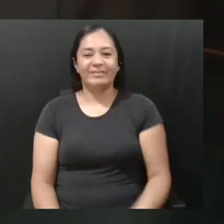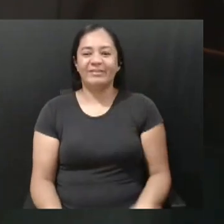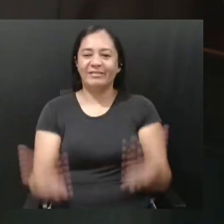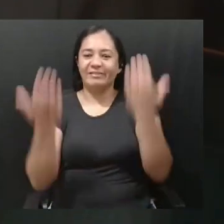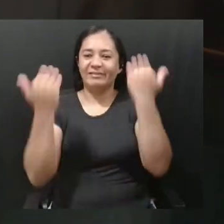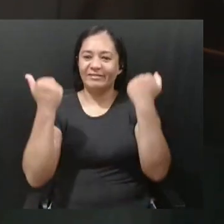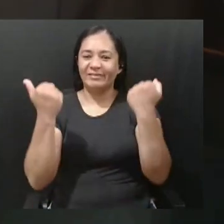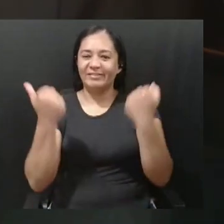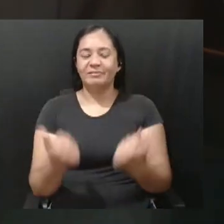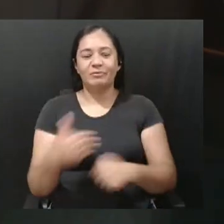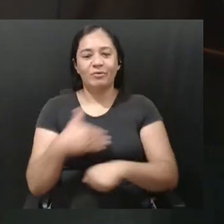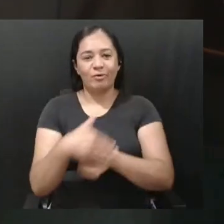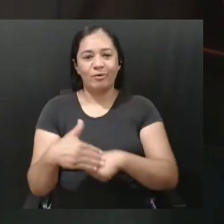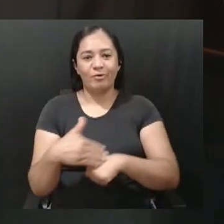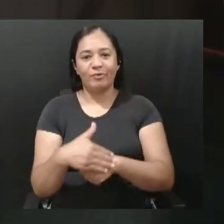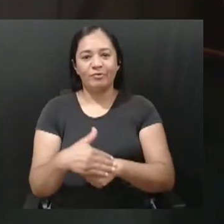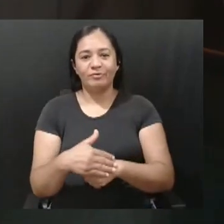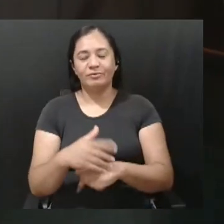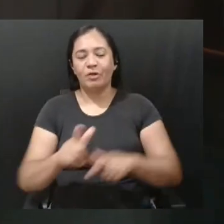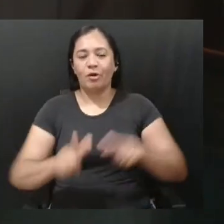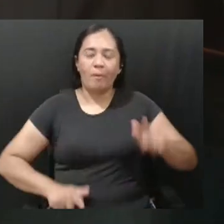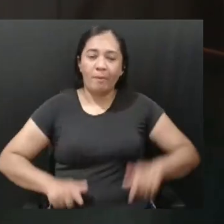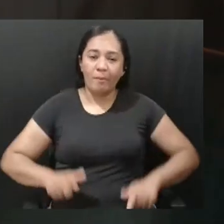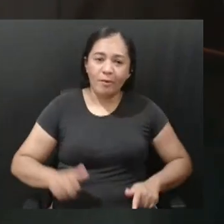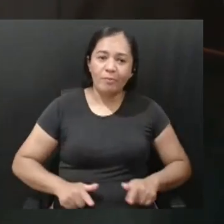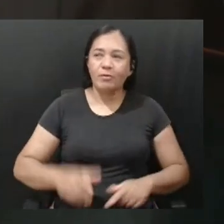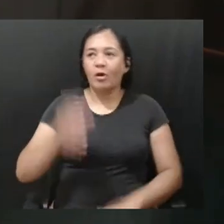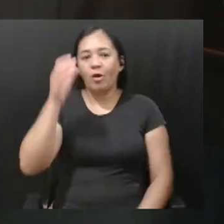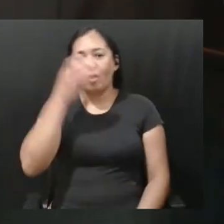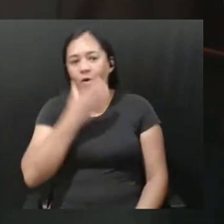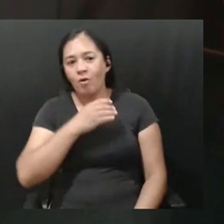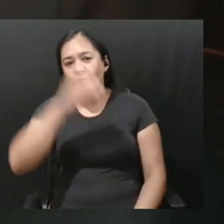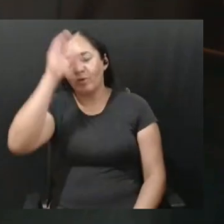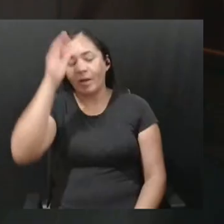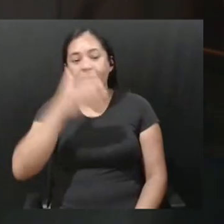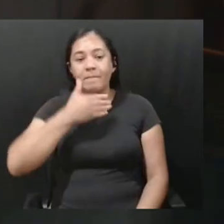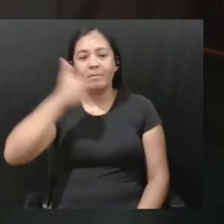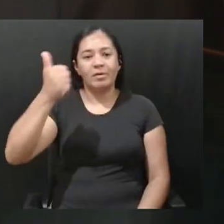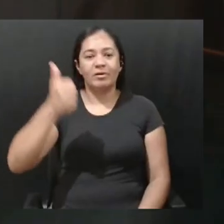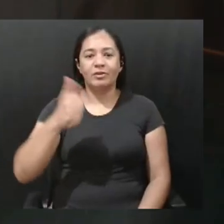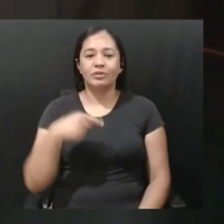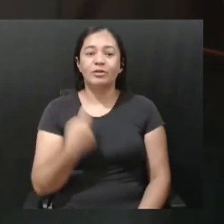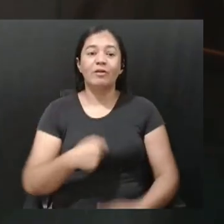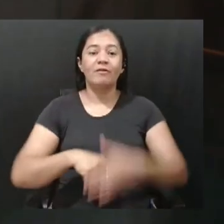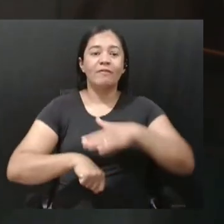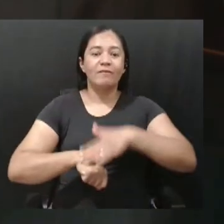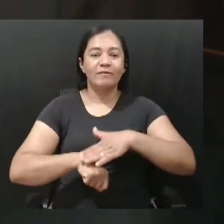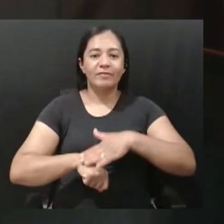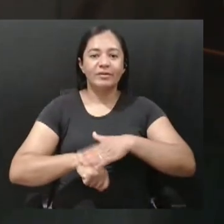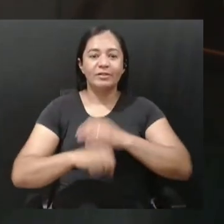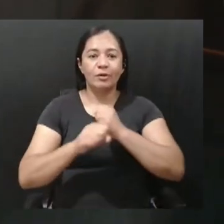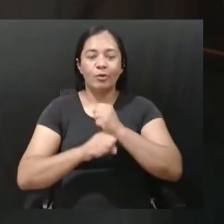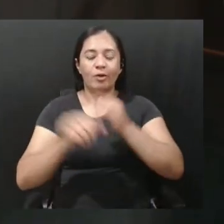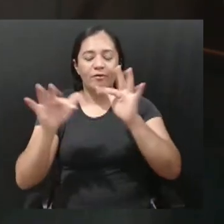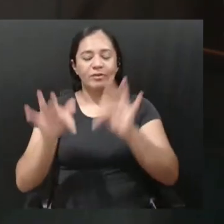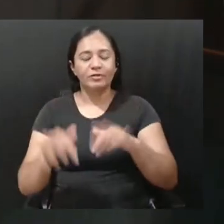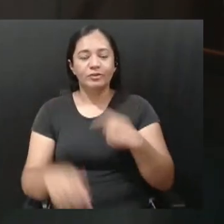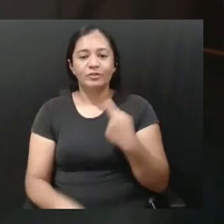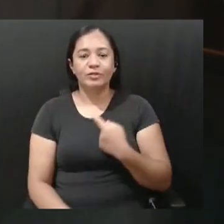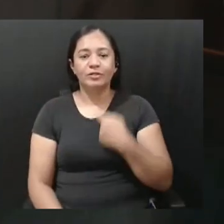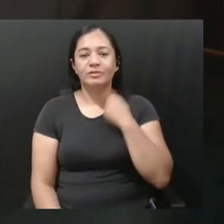com o primo, com a prima, com o tio. Gente, melhor coisa para a gente fazer no fim de ano, né? A gente fala de fazer